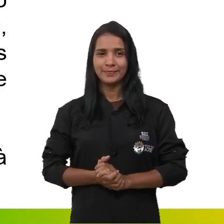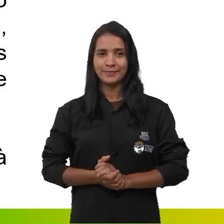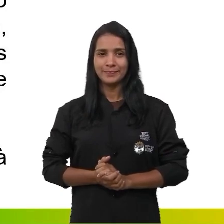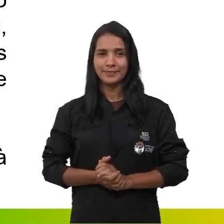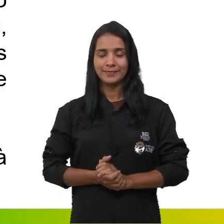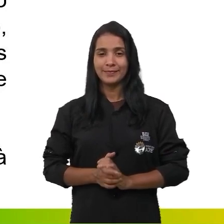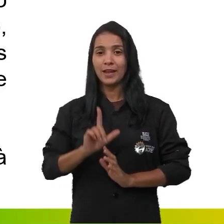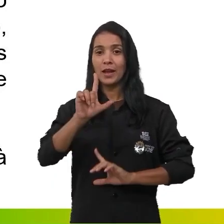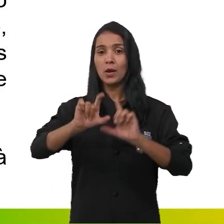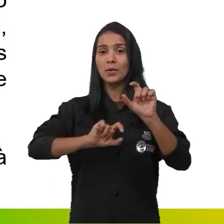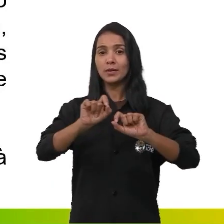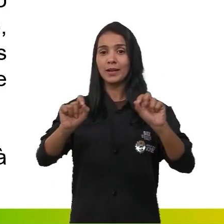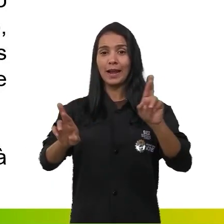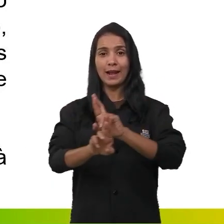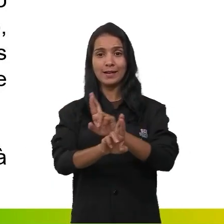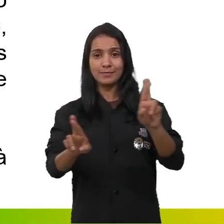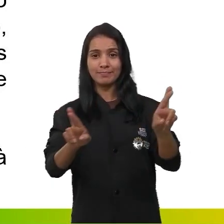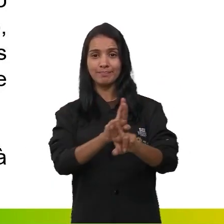paternalismo, relação